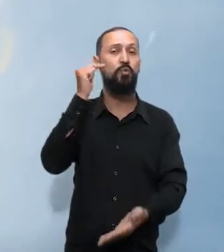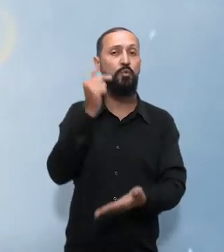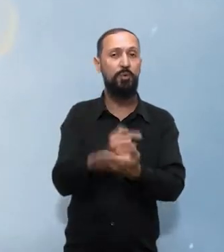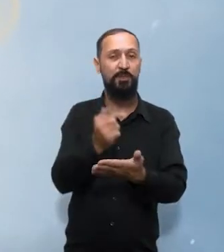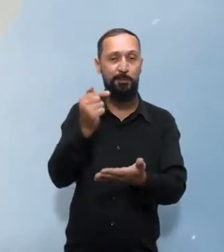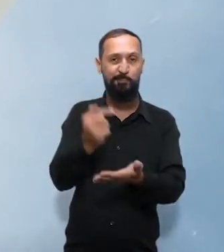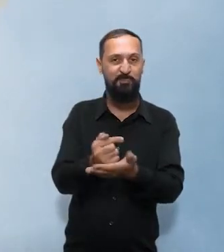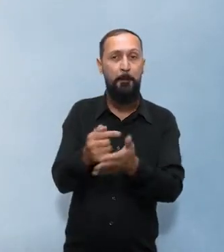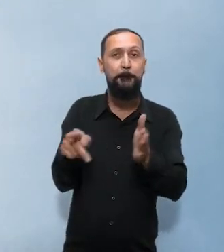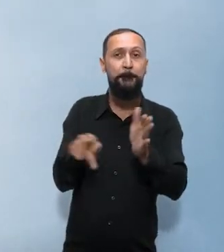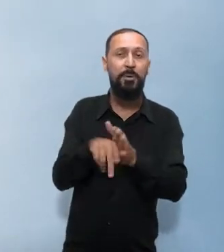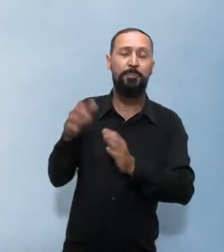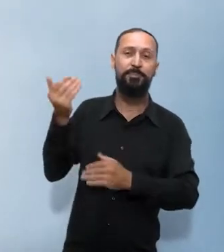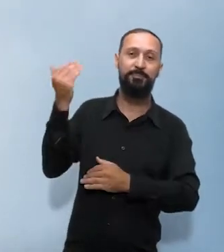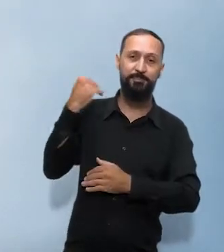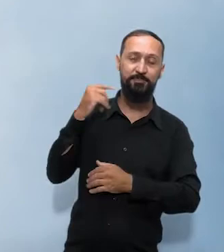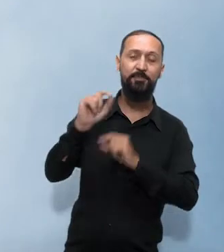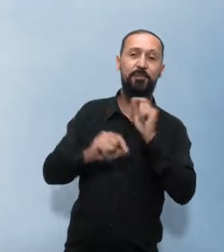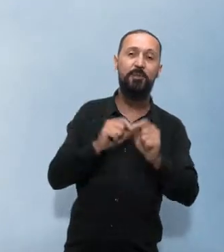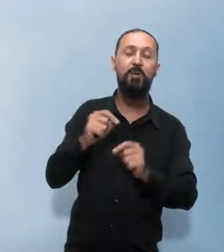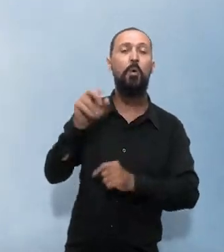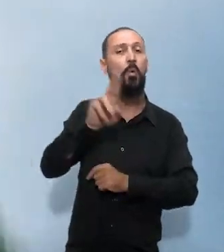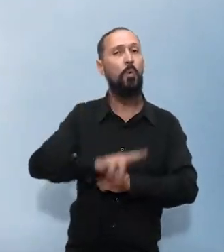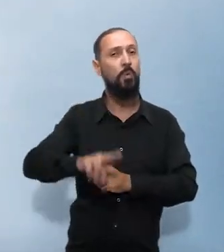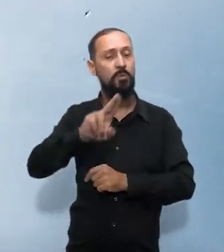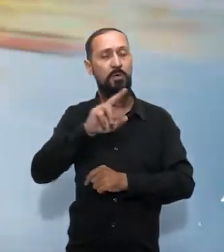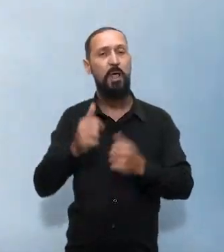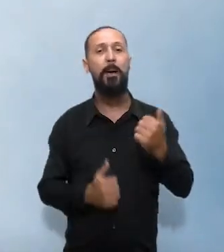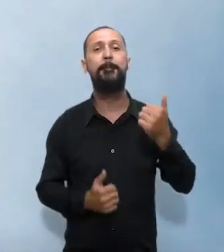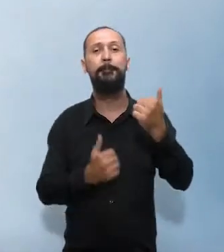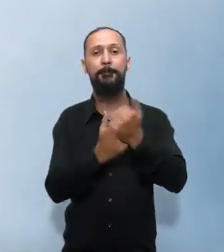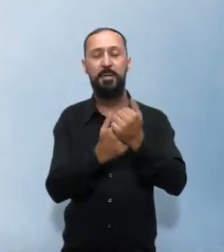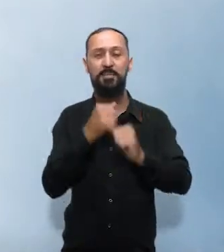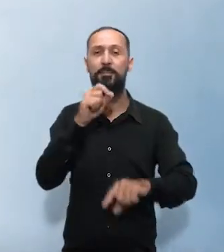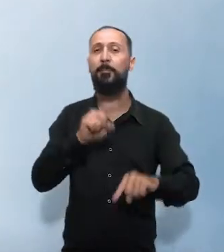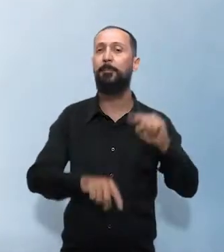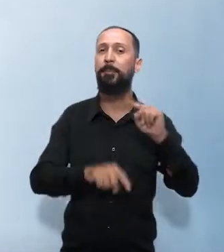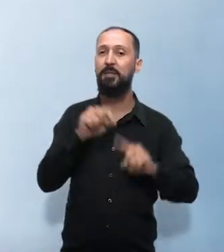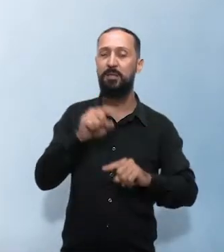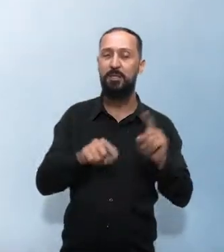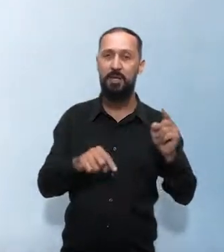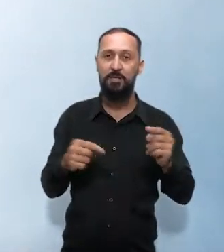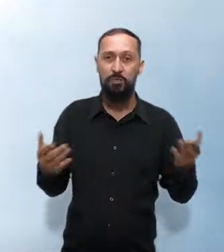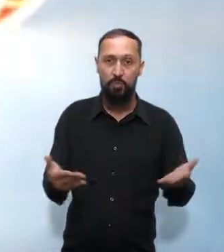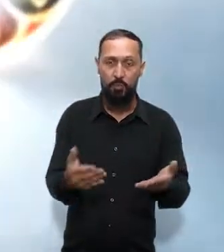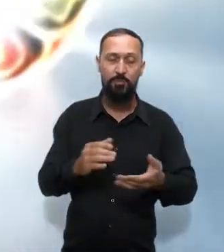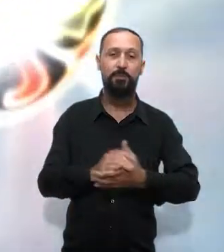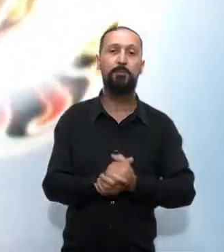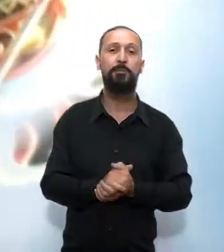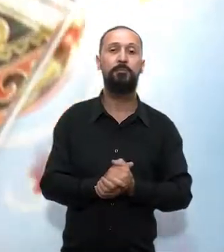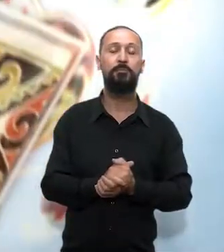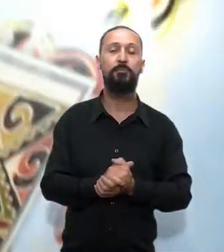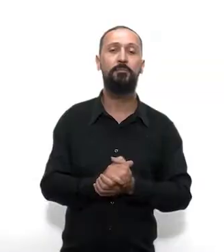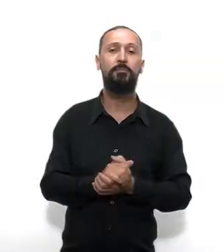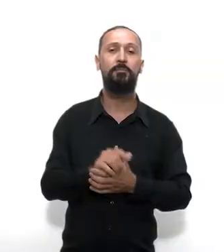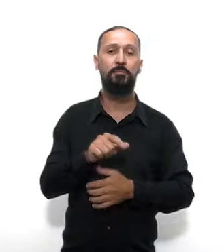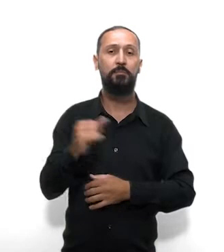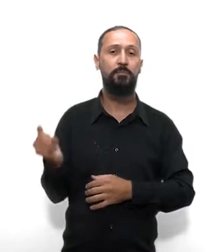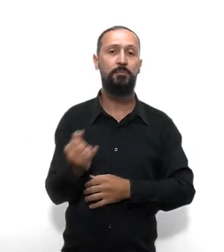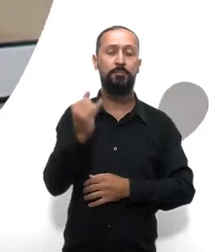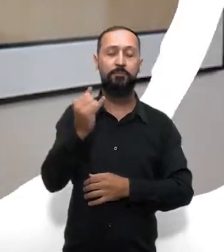dos originais grafismos nativos, mesmo utilizando suportes e materiais contemporâneos.